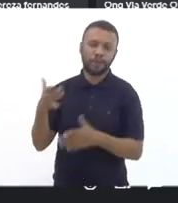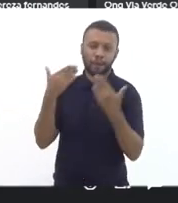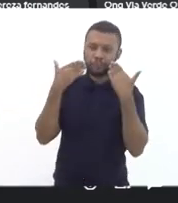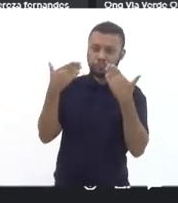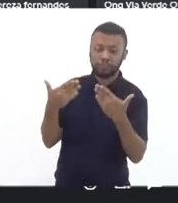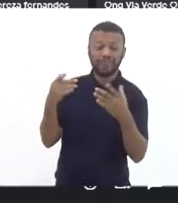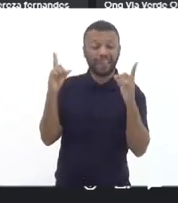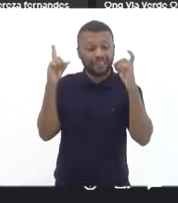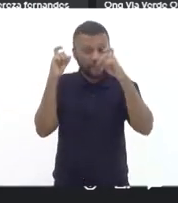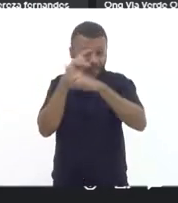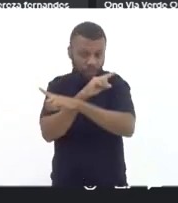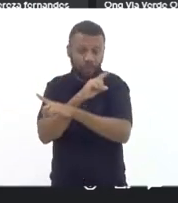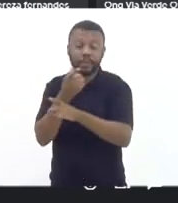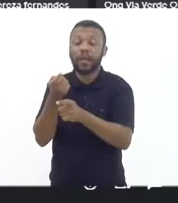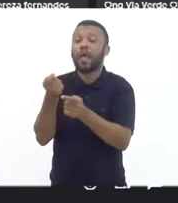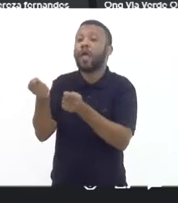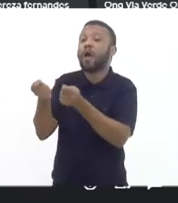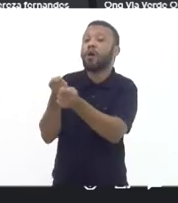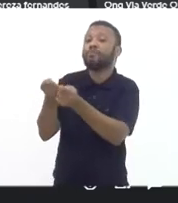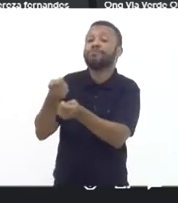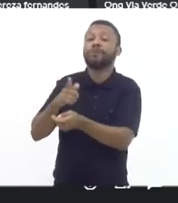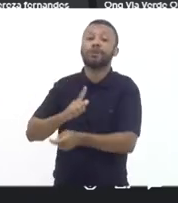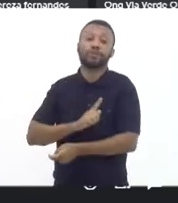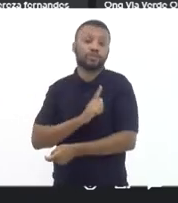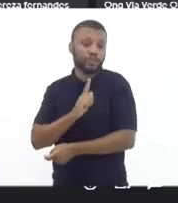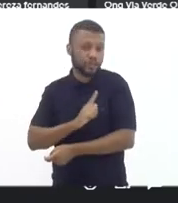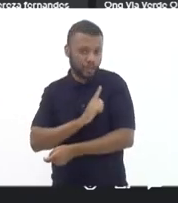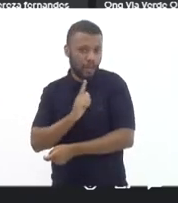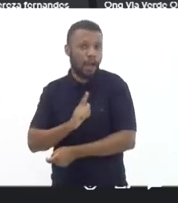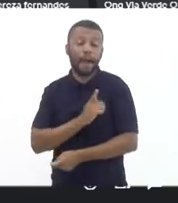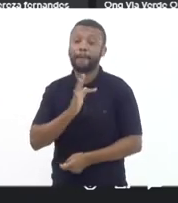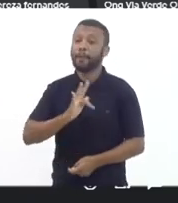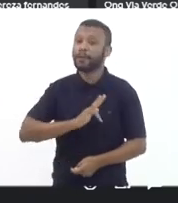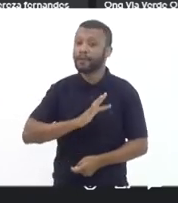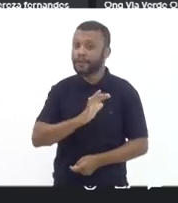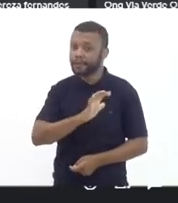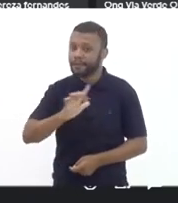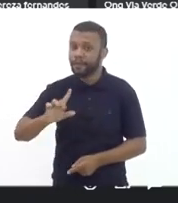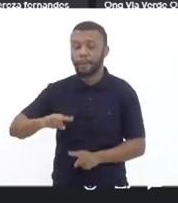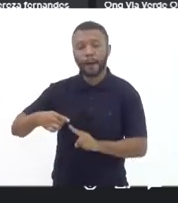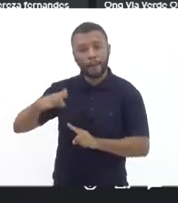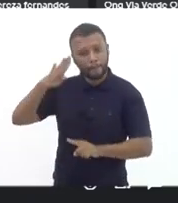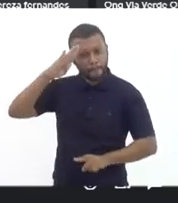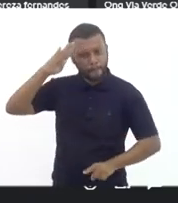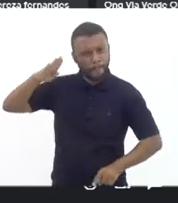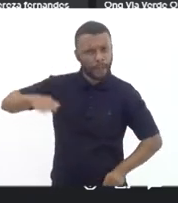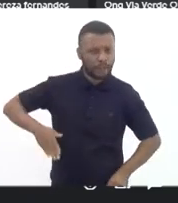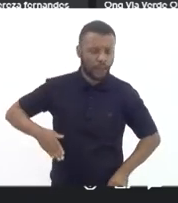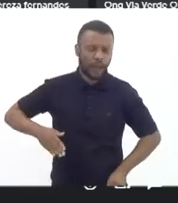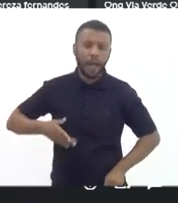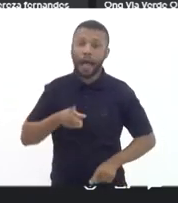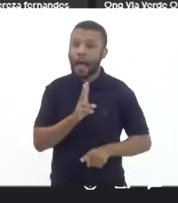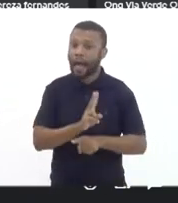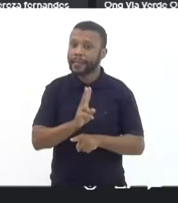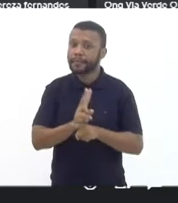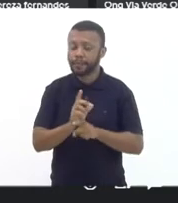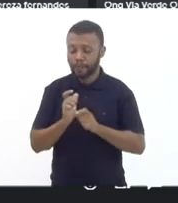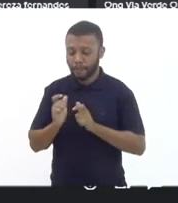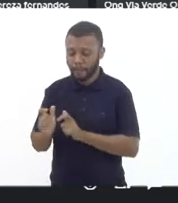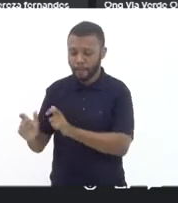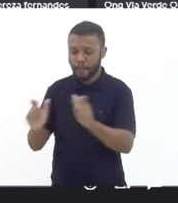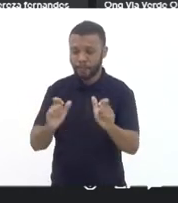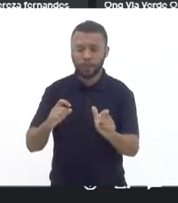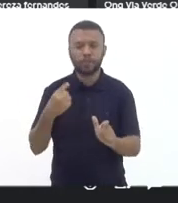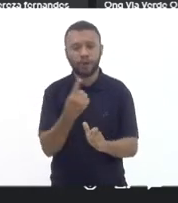na polícia civil. Mas se esses núcleos tiverem policiais civis e militares para o atendimento por região, a gente vai esbarrar